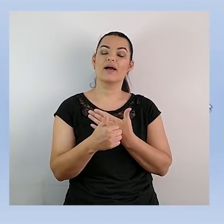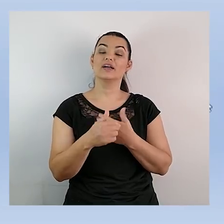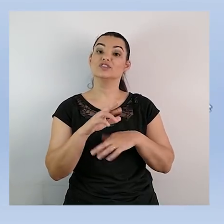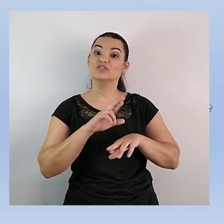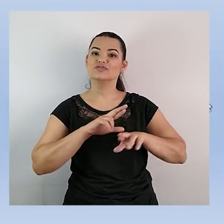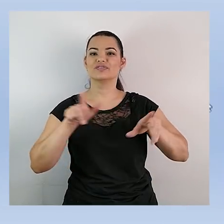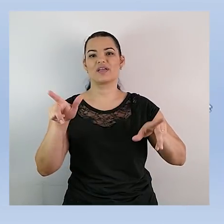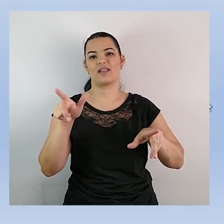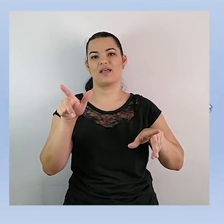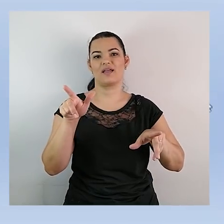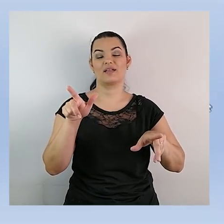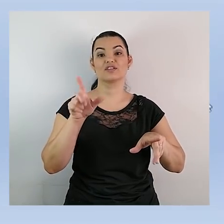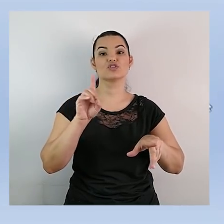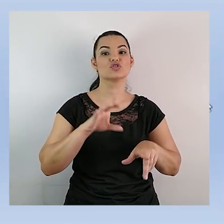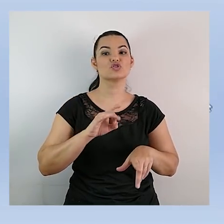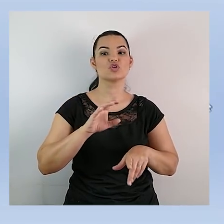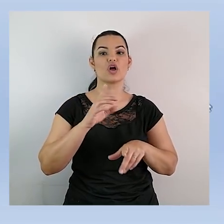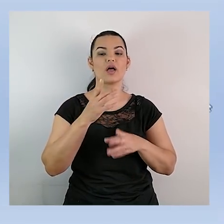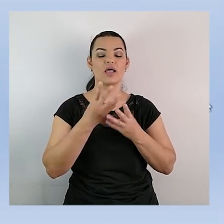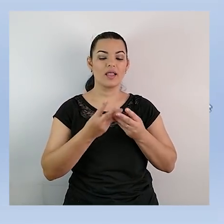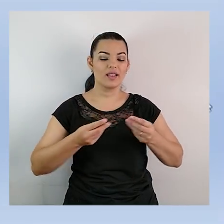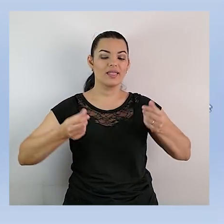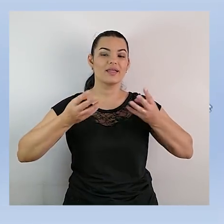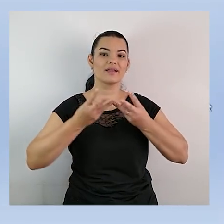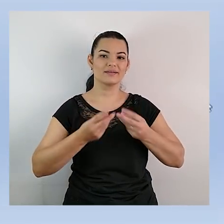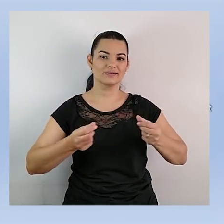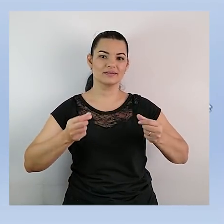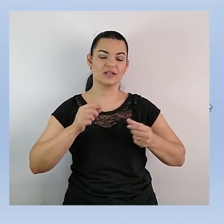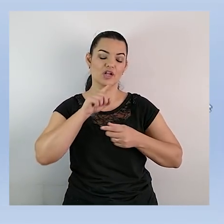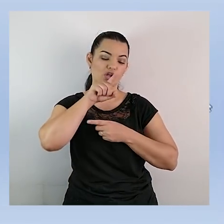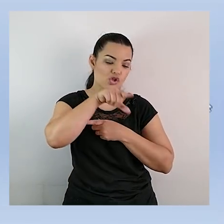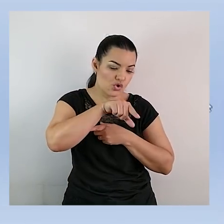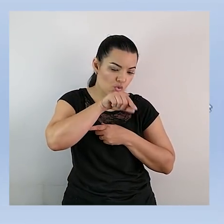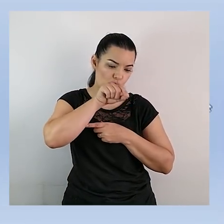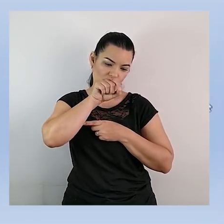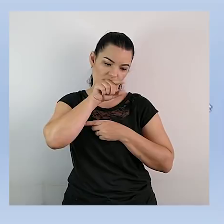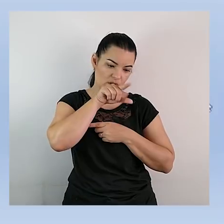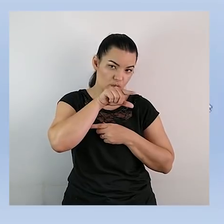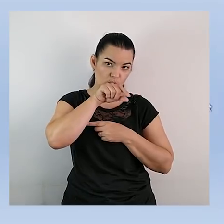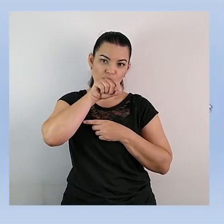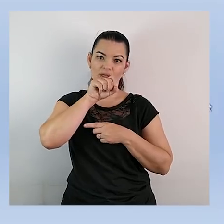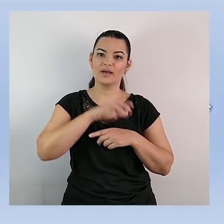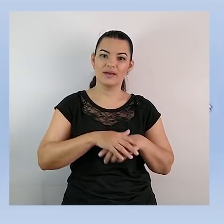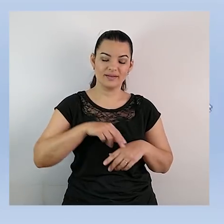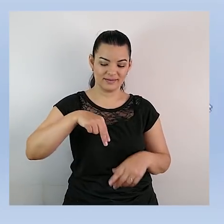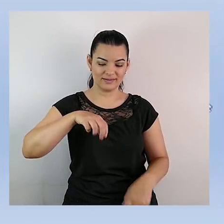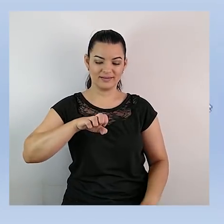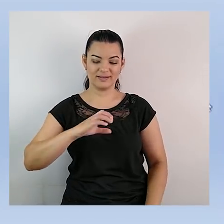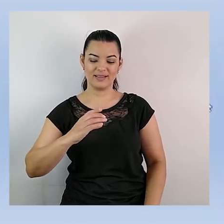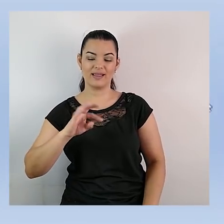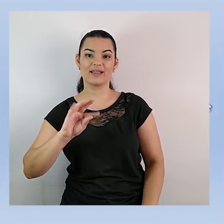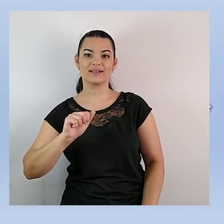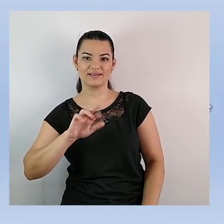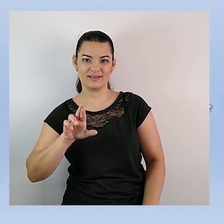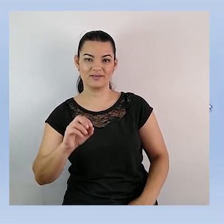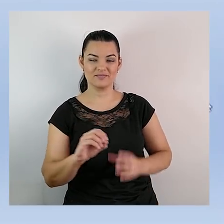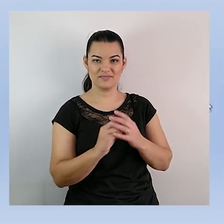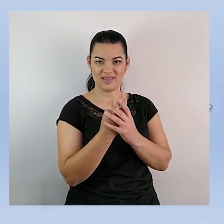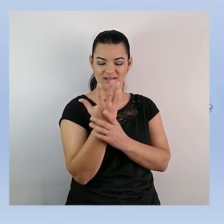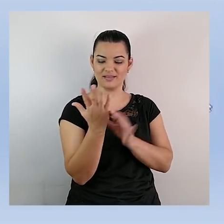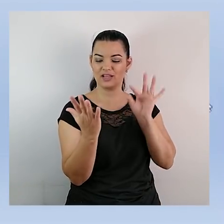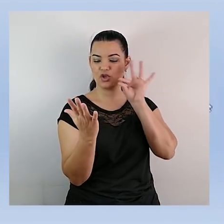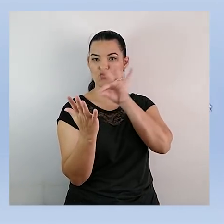borboleta, geralmente ela tem o hábito alimentar de coisa mais líquida. Então elas se alimentam do néctar das